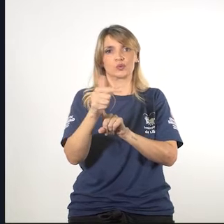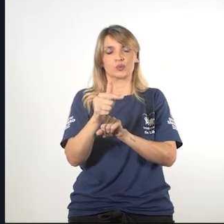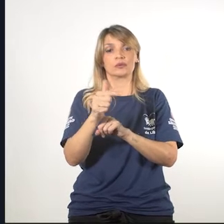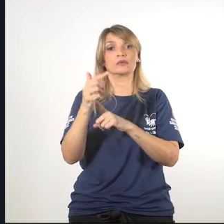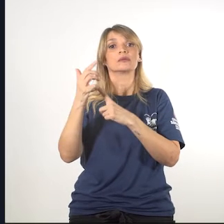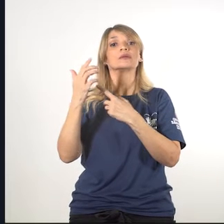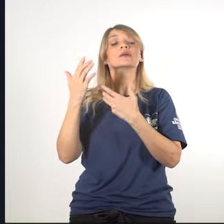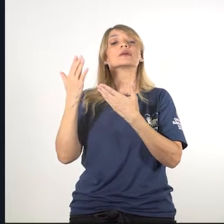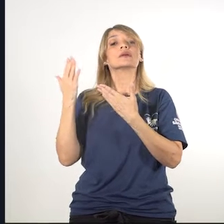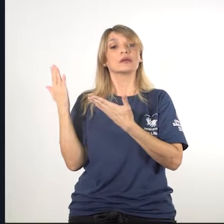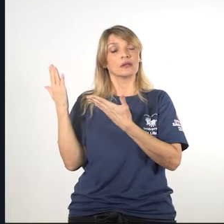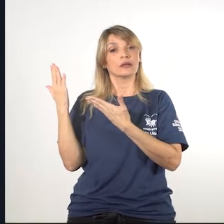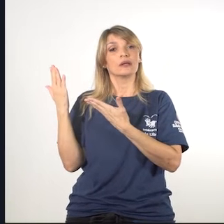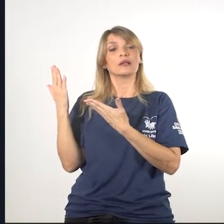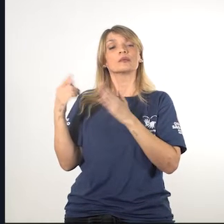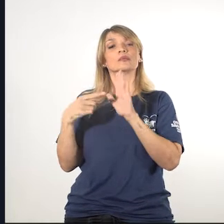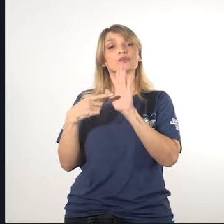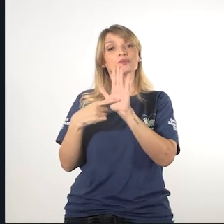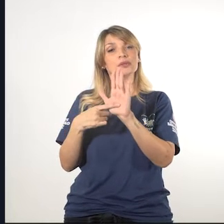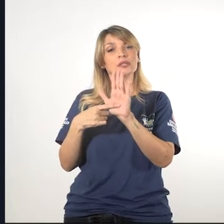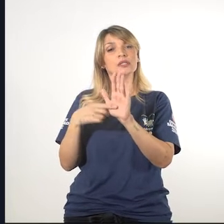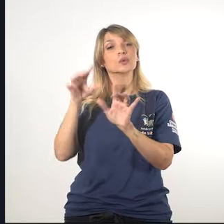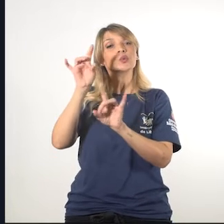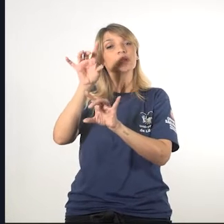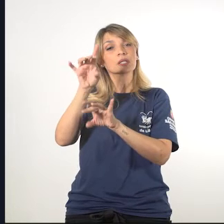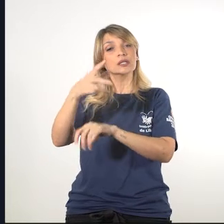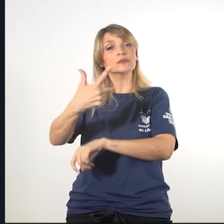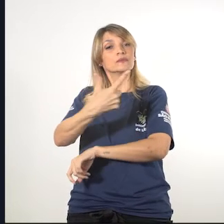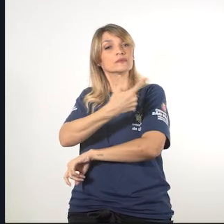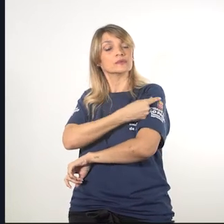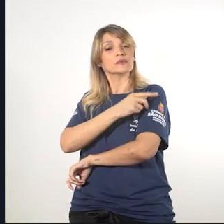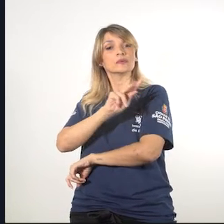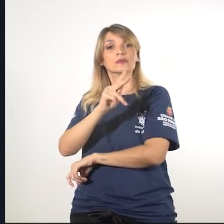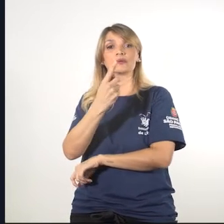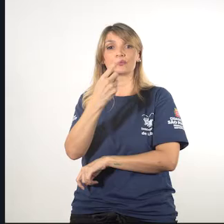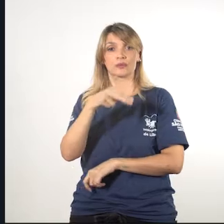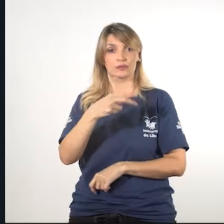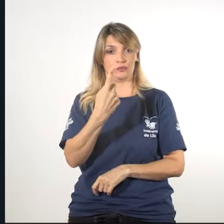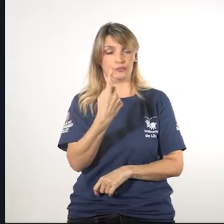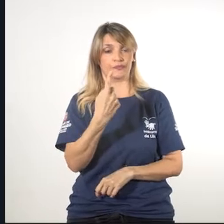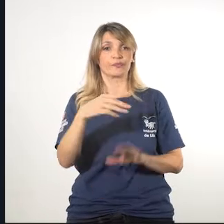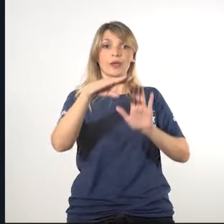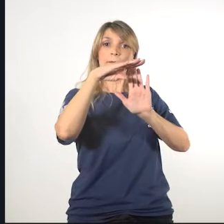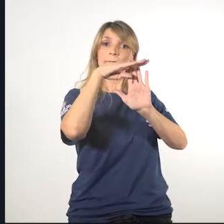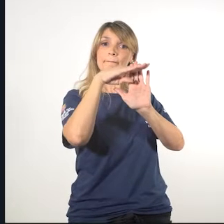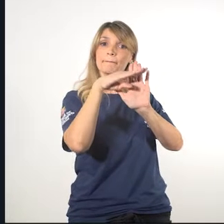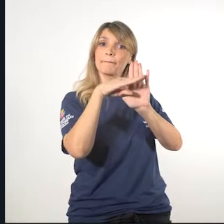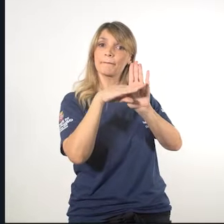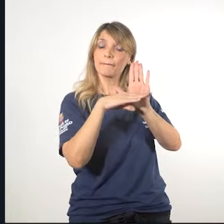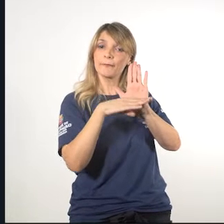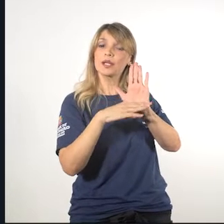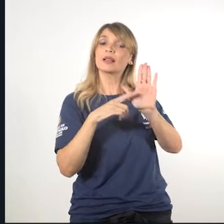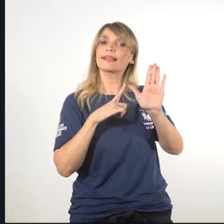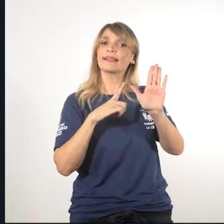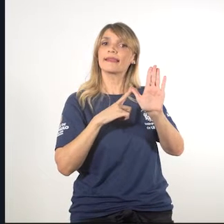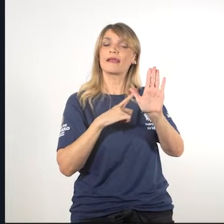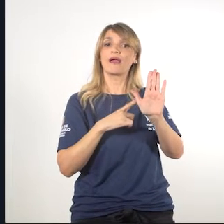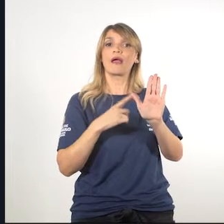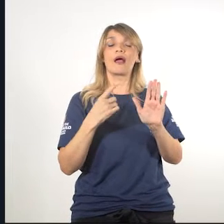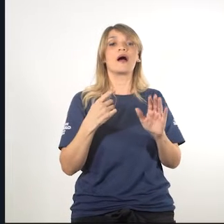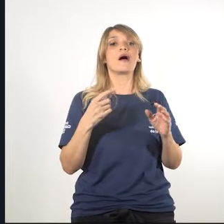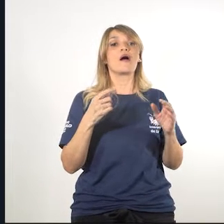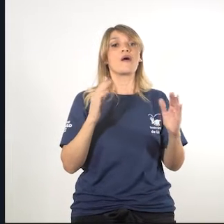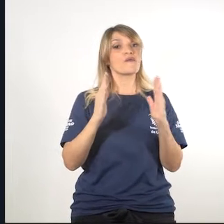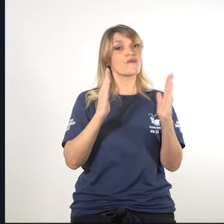a especificação técnica da vacina do influenza. O cronograma, nós teremos a primeira